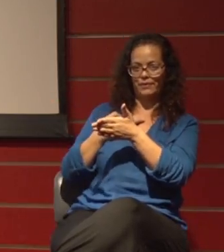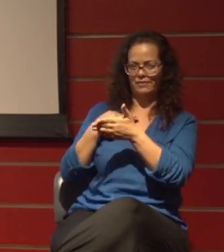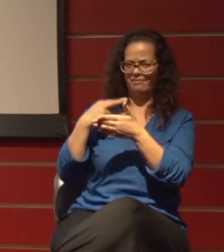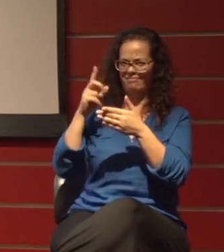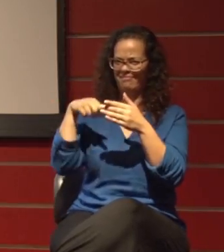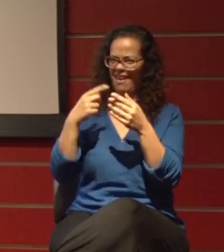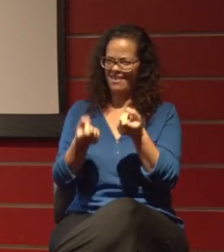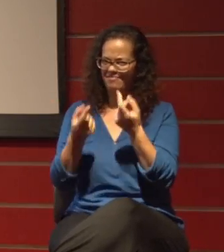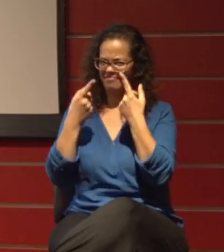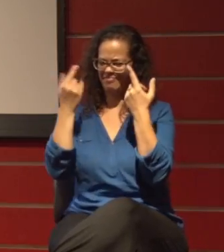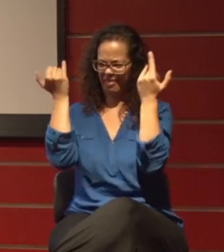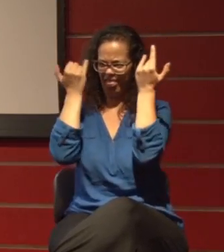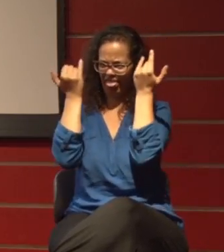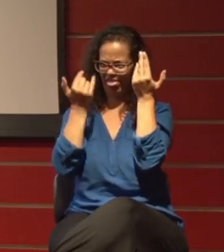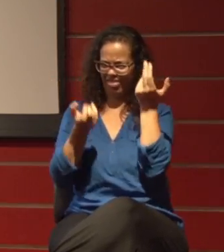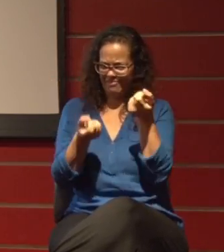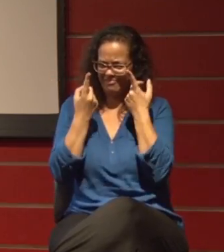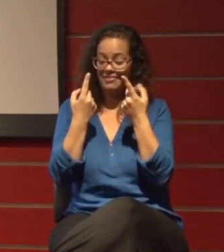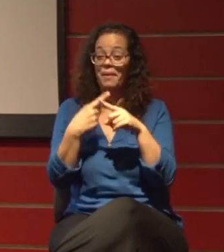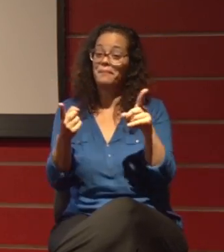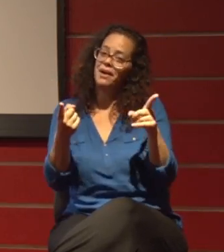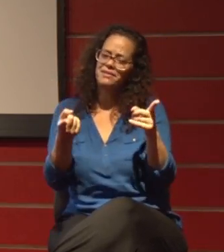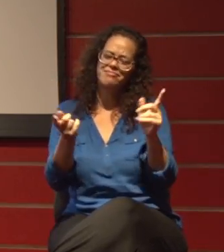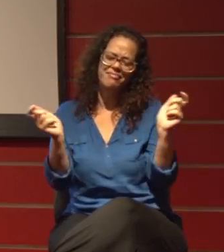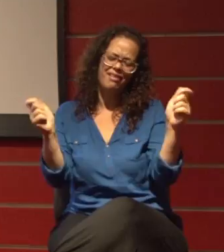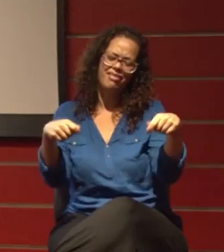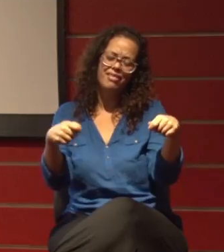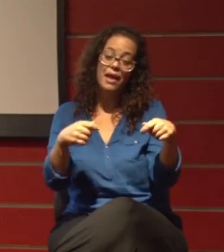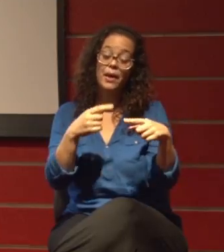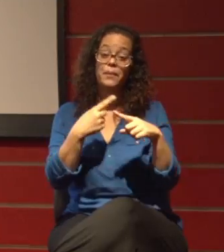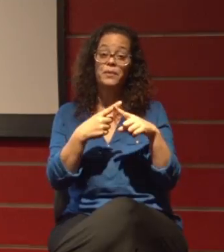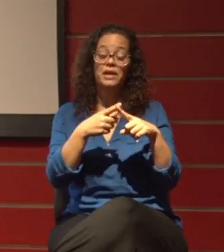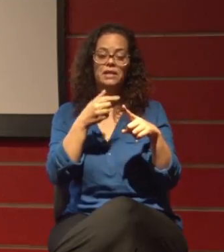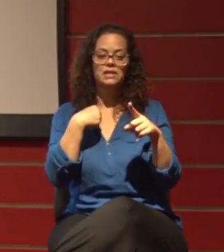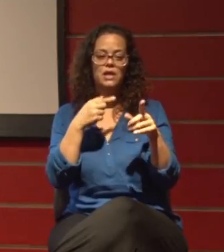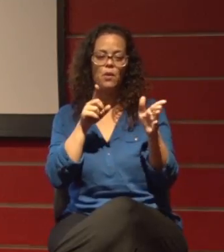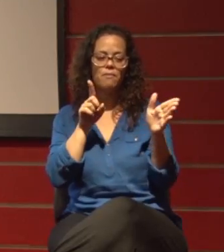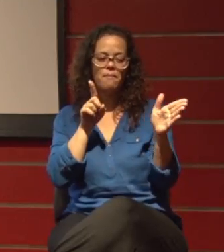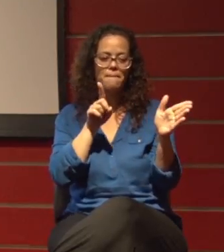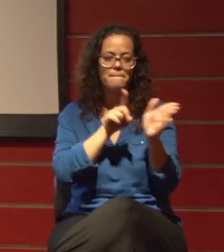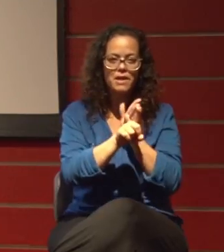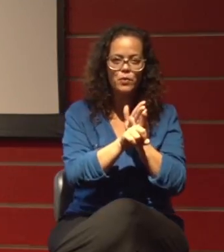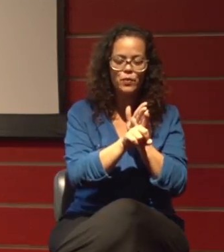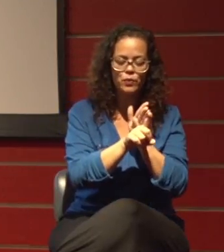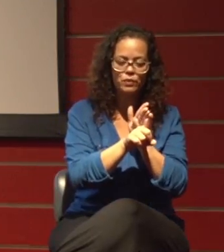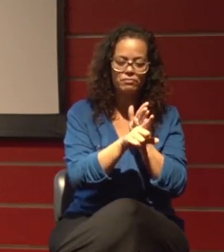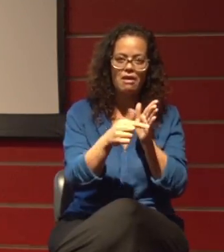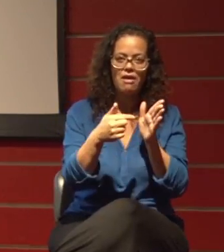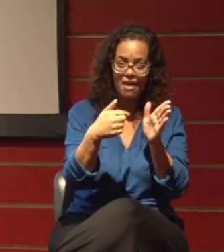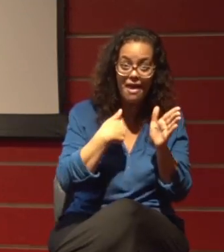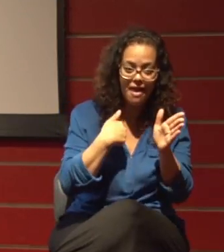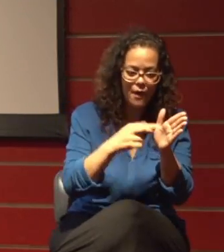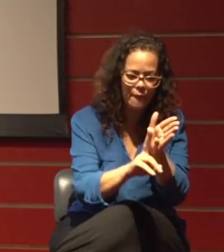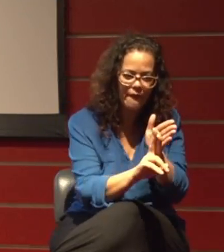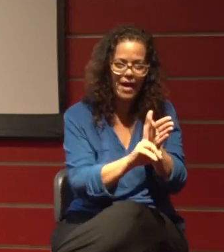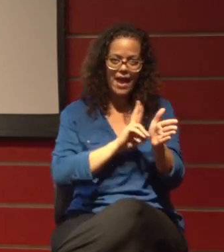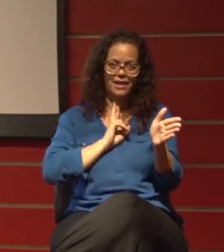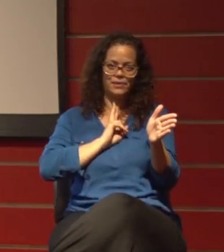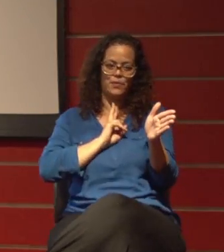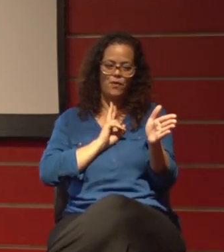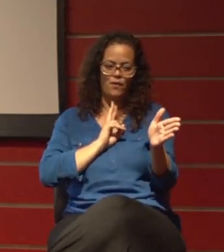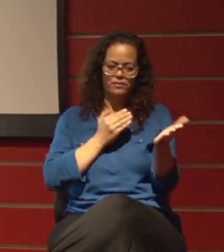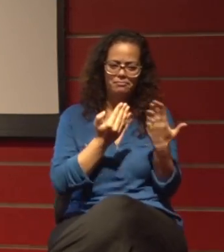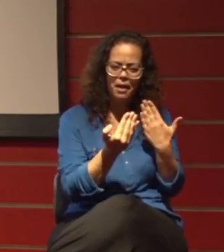mas que funciona porque eu acho que quanto mais real você esse personagem mas as atitudes deles estaram